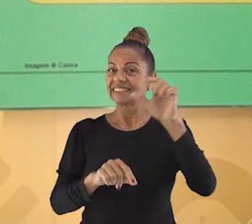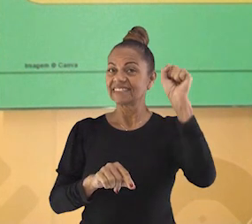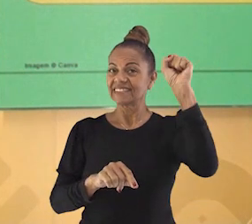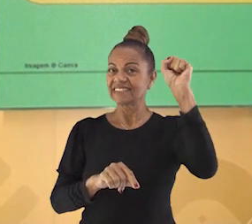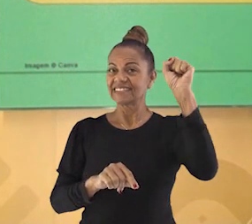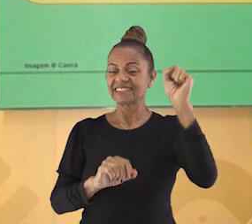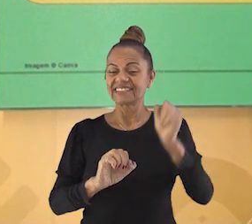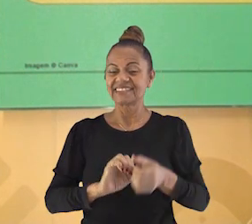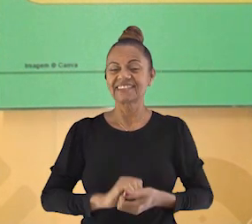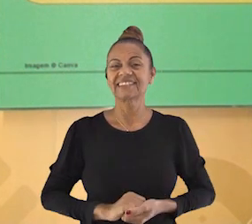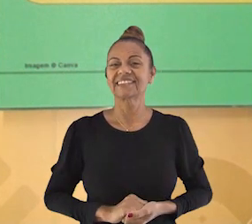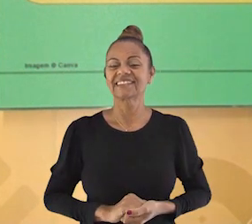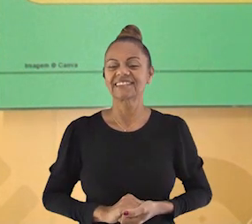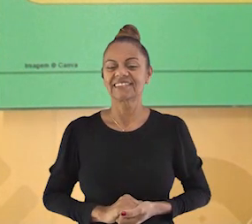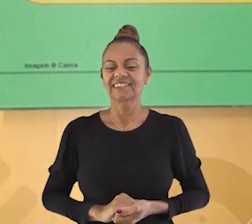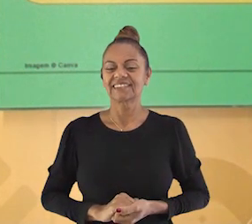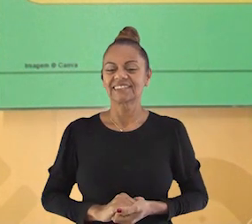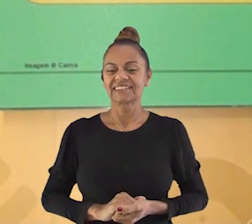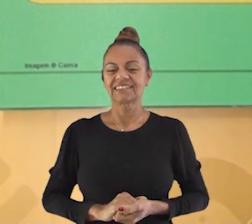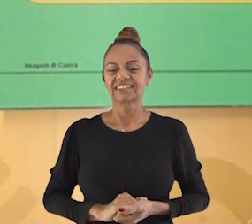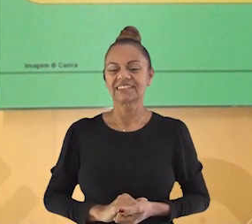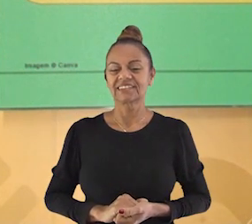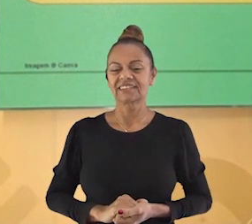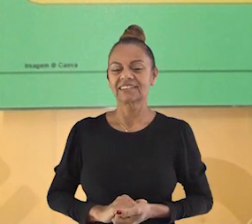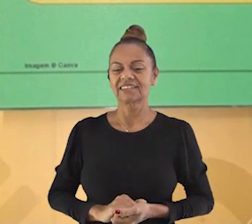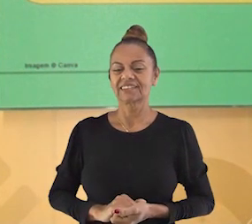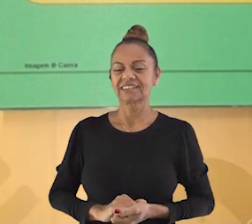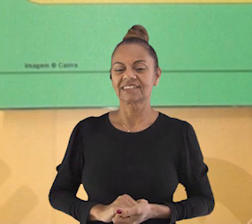Acho que marquei, hein?